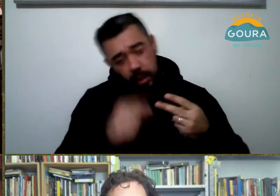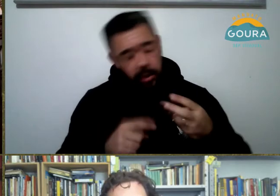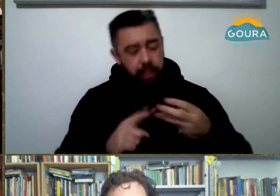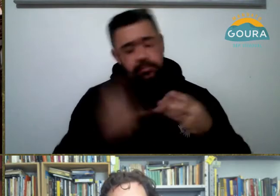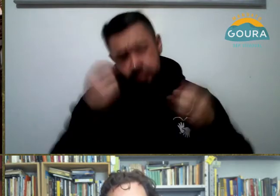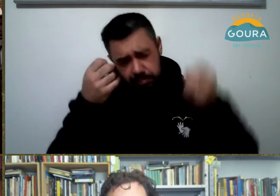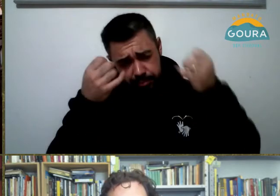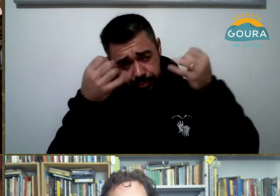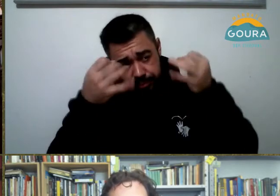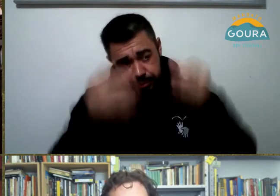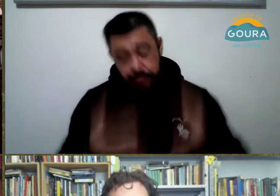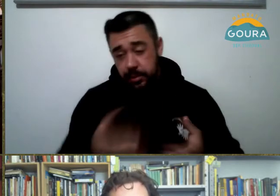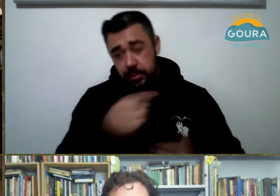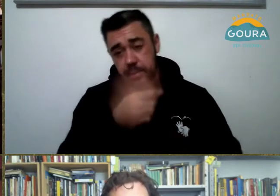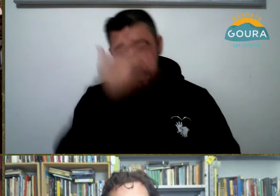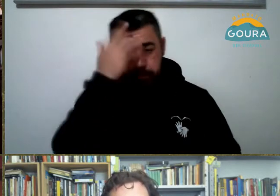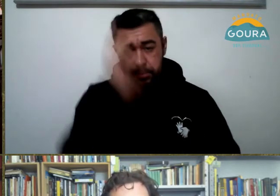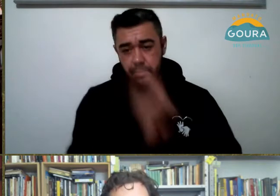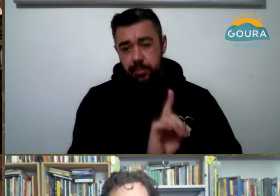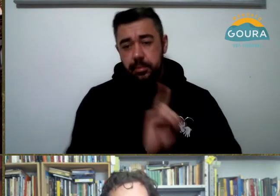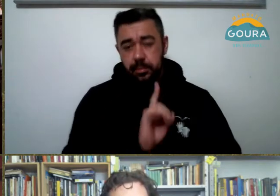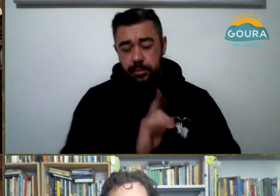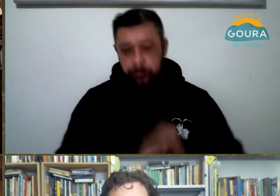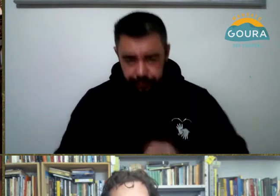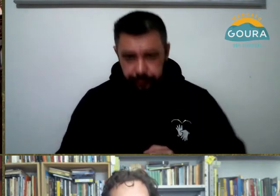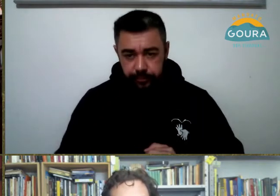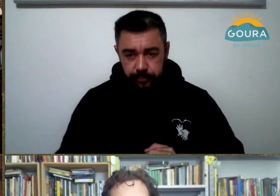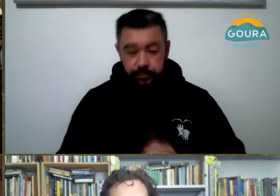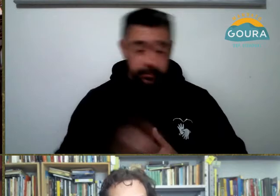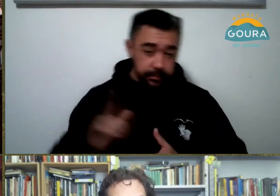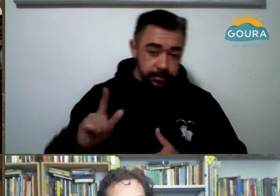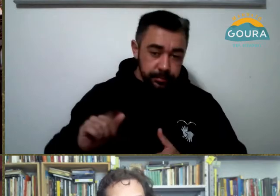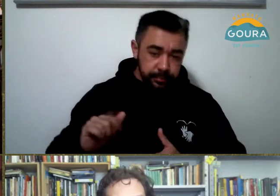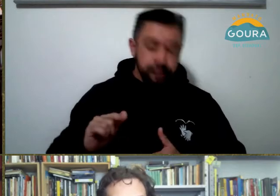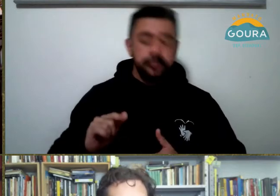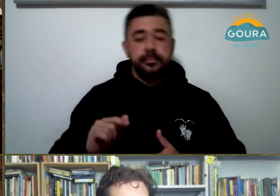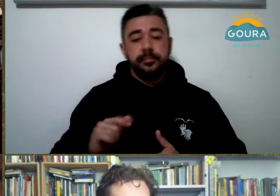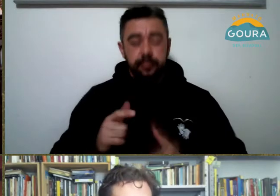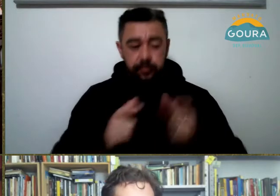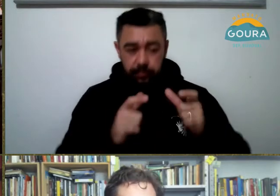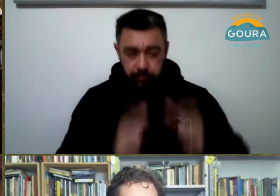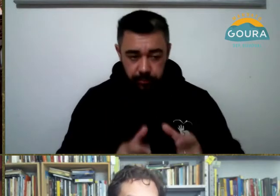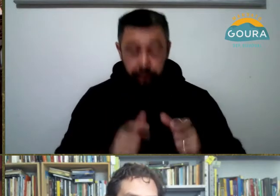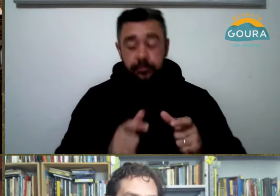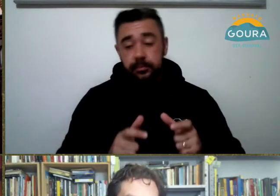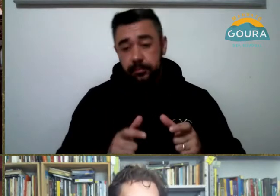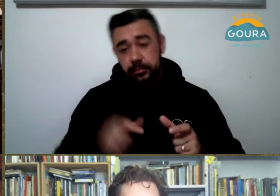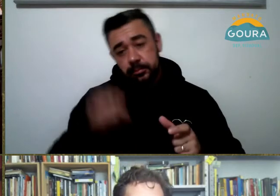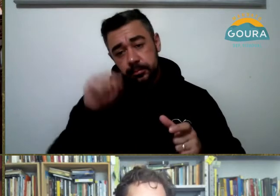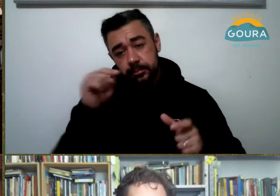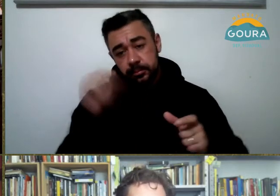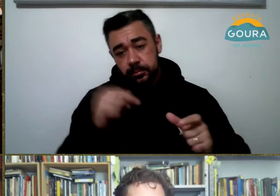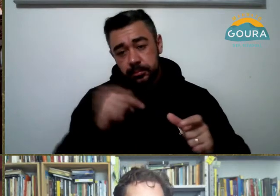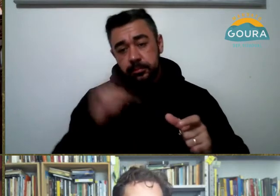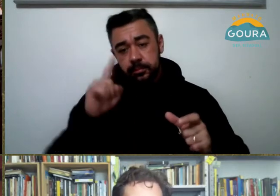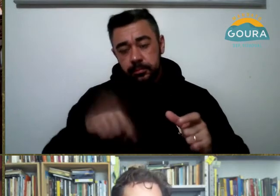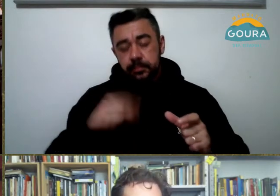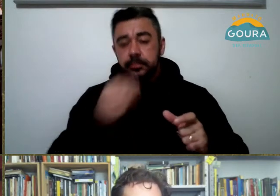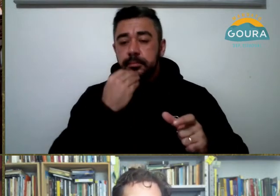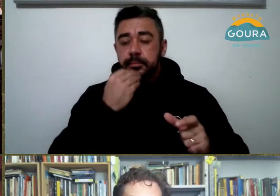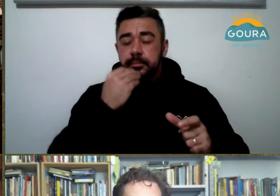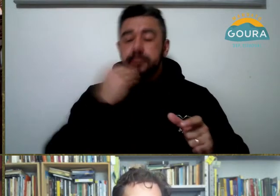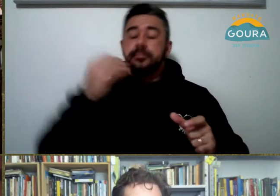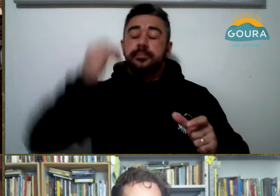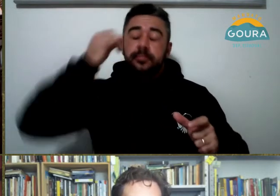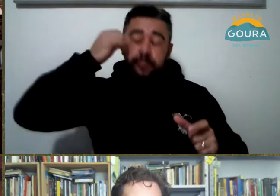vida. É uma instância que nós consideramos, sobretudo, uma instância de prevenção indicada,